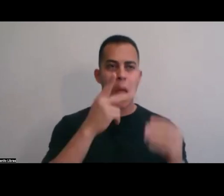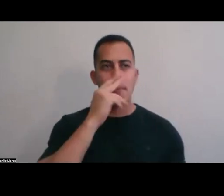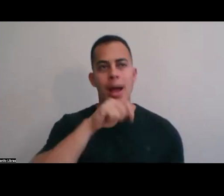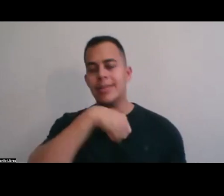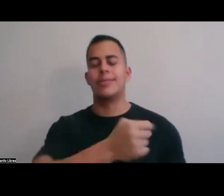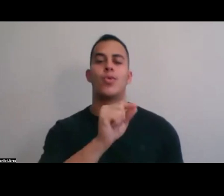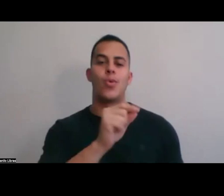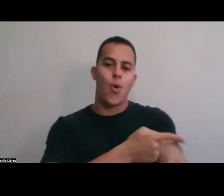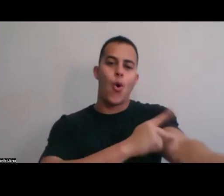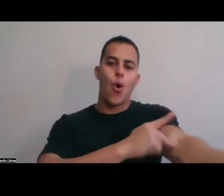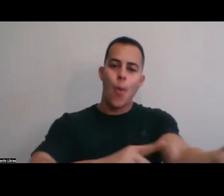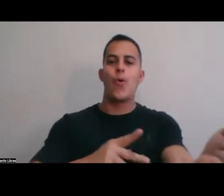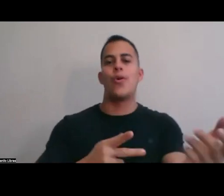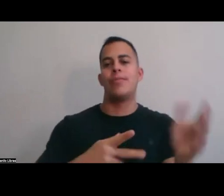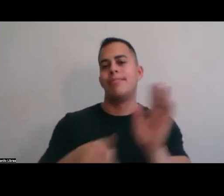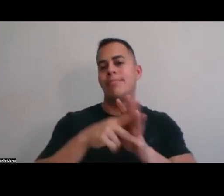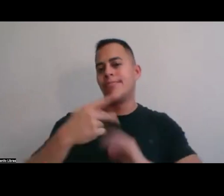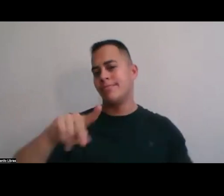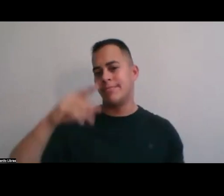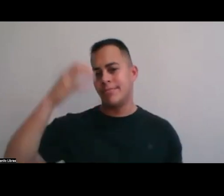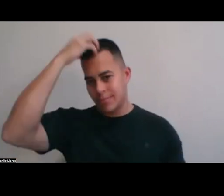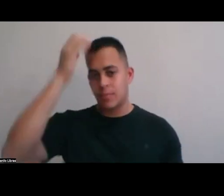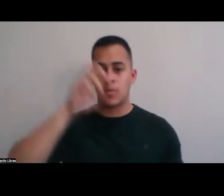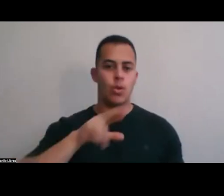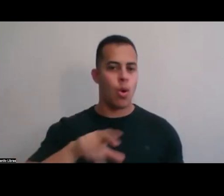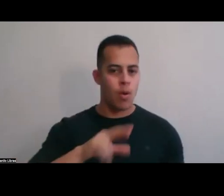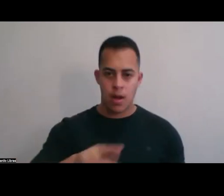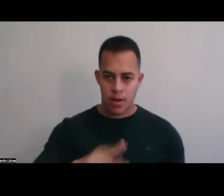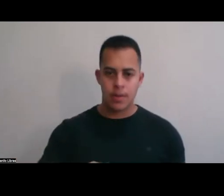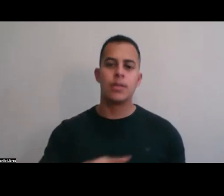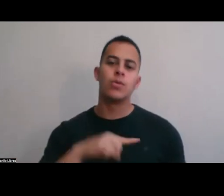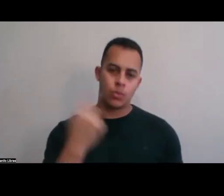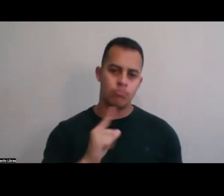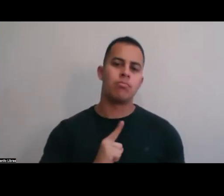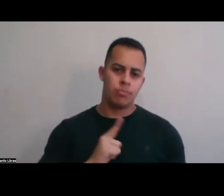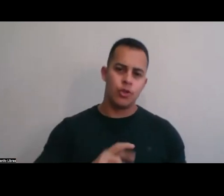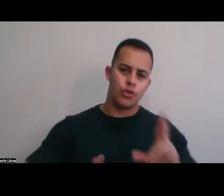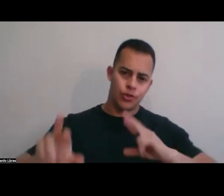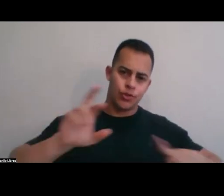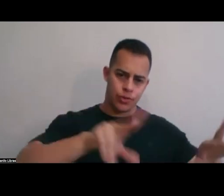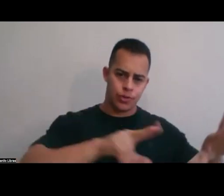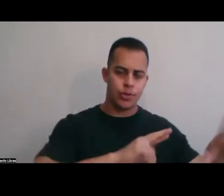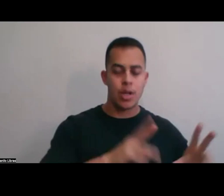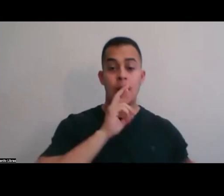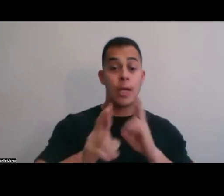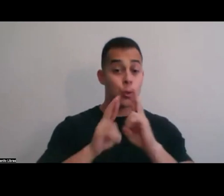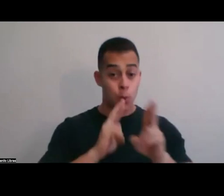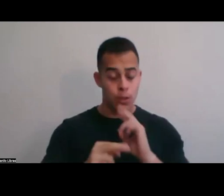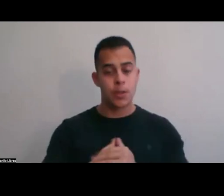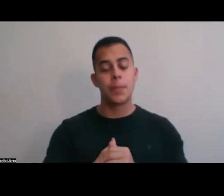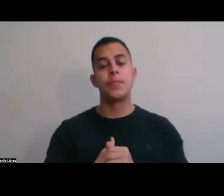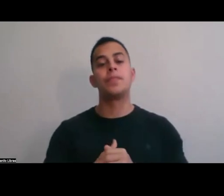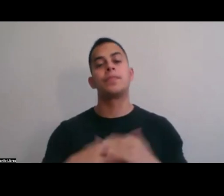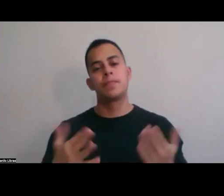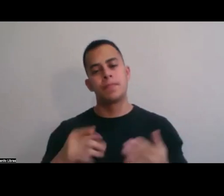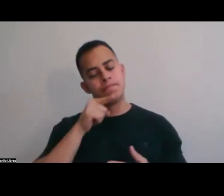dos hormônios sexuais, porque efetivamente não é. A gente tem muitas diferenças de resposta. E